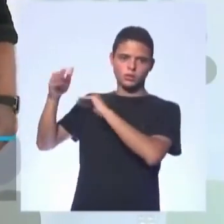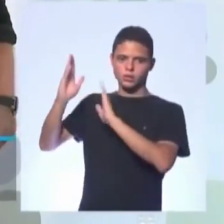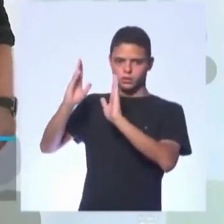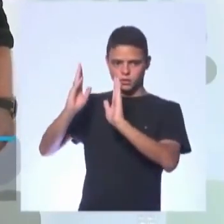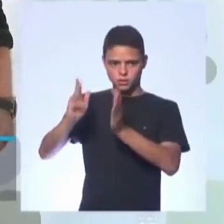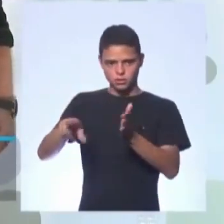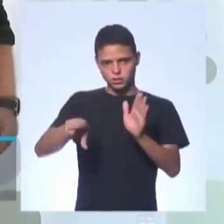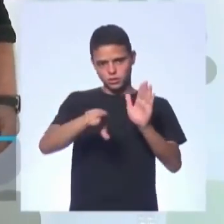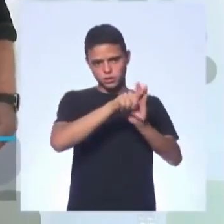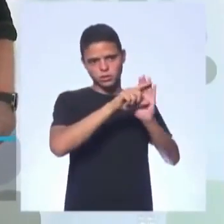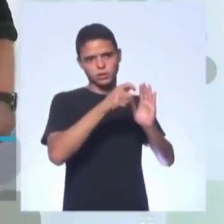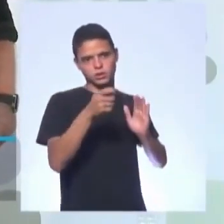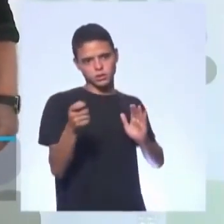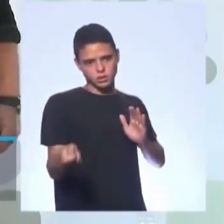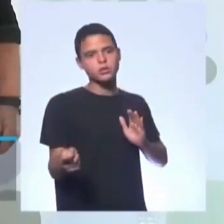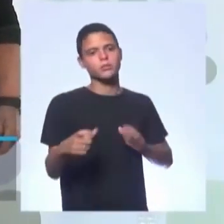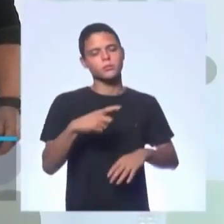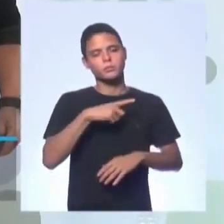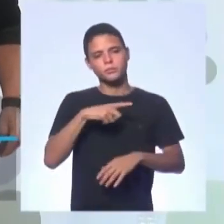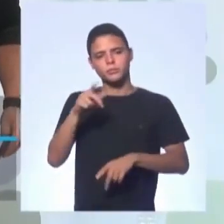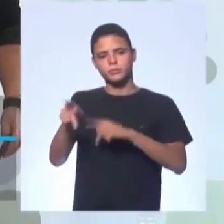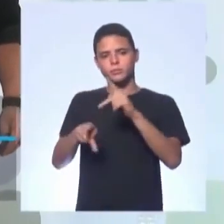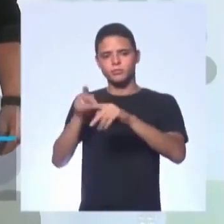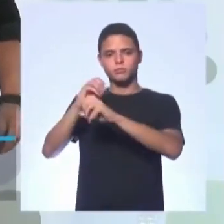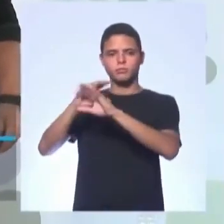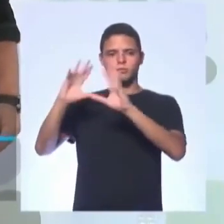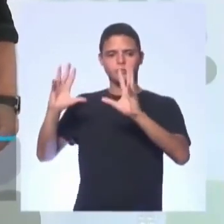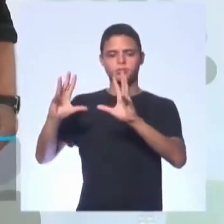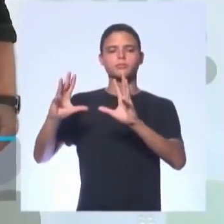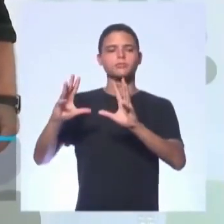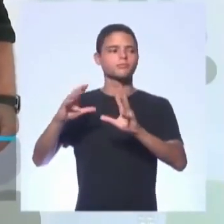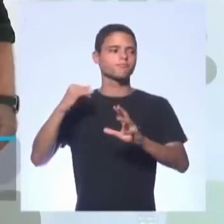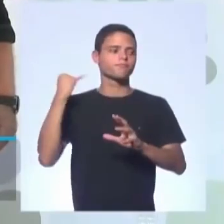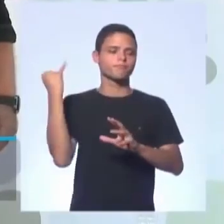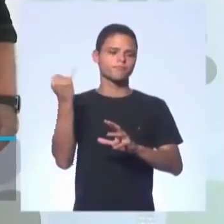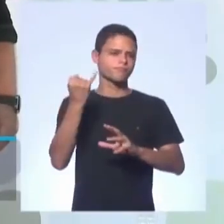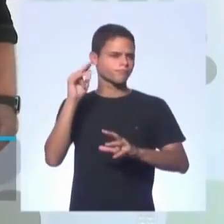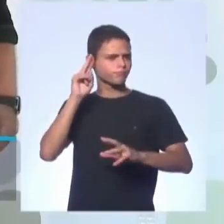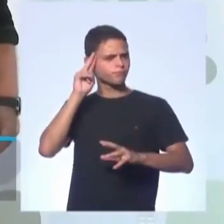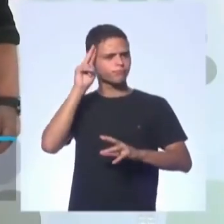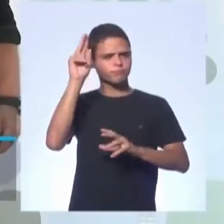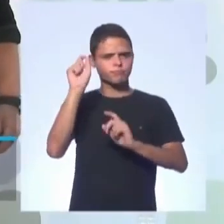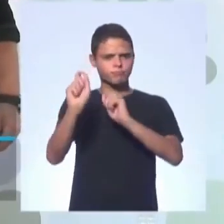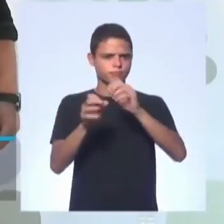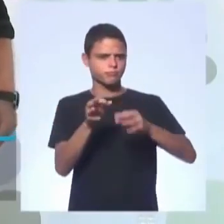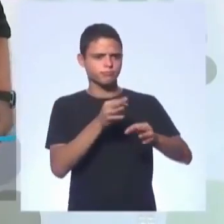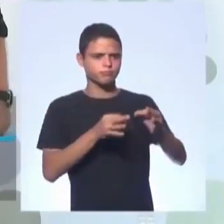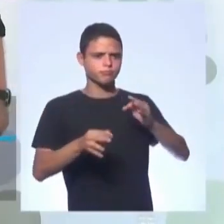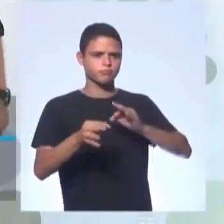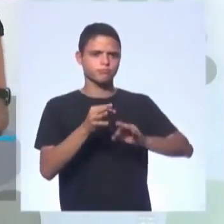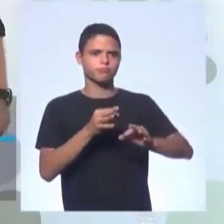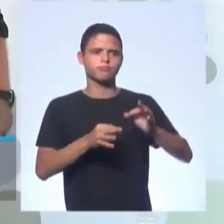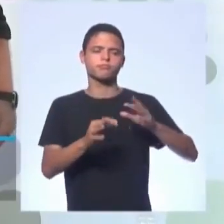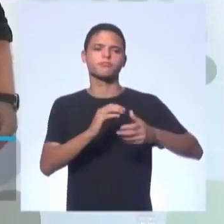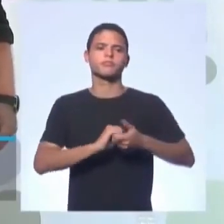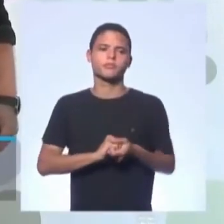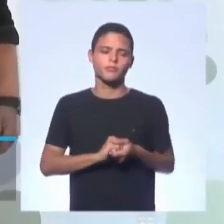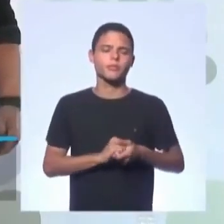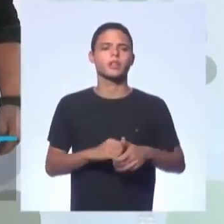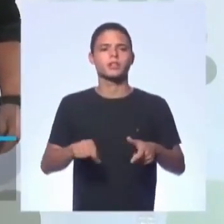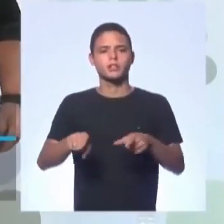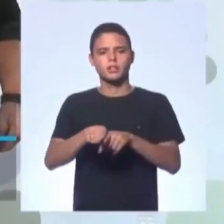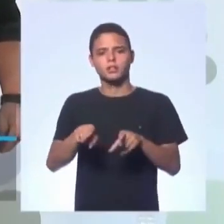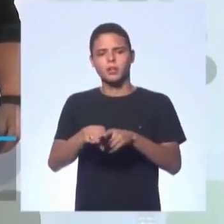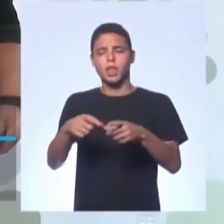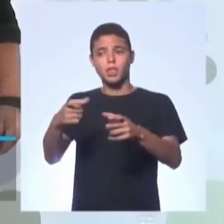né, transparência, né, e principalmente, né, organização na infraestrutura, né? Até aquelas cidades que elas